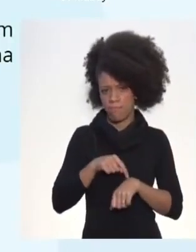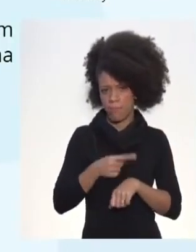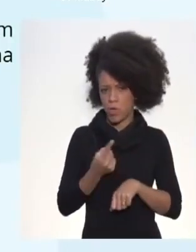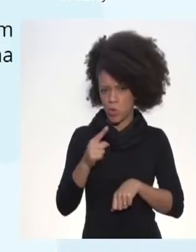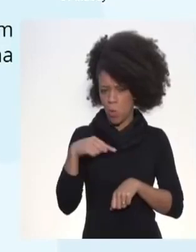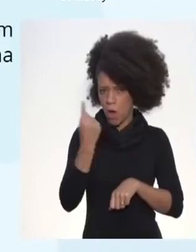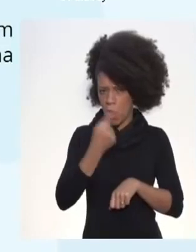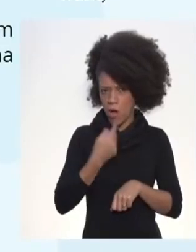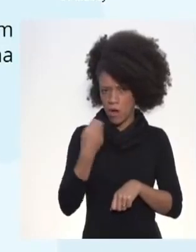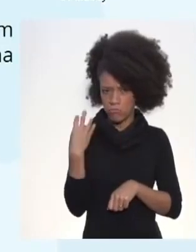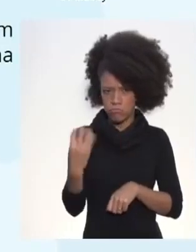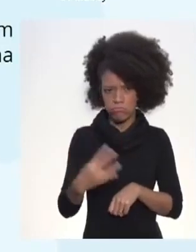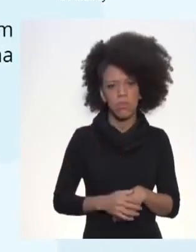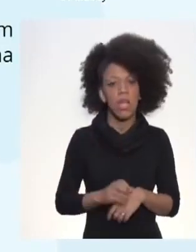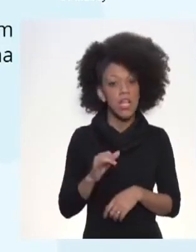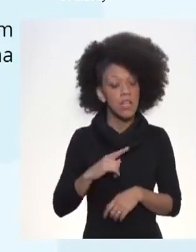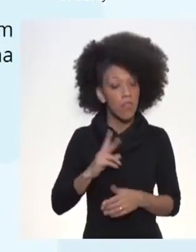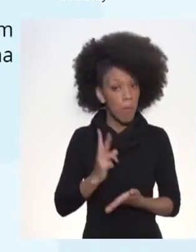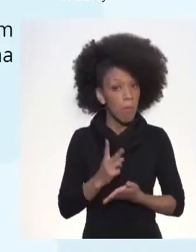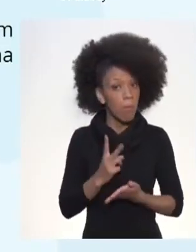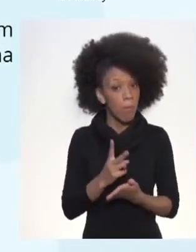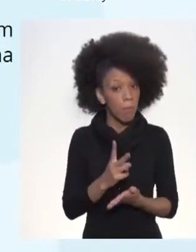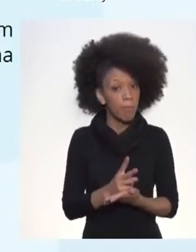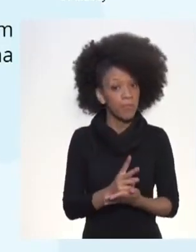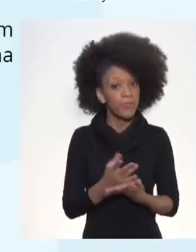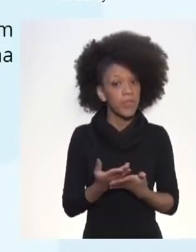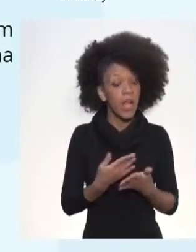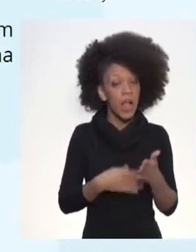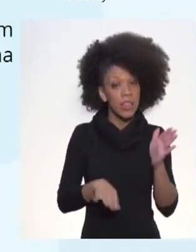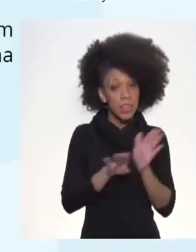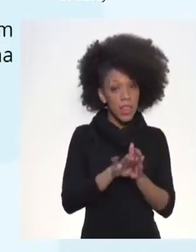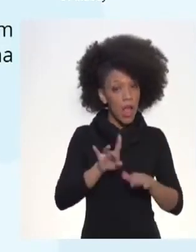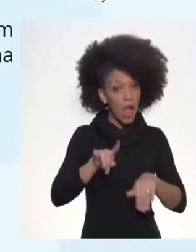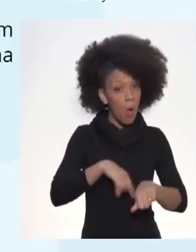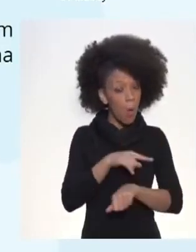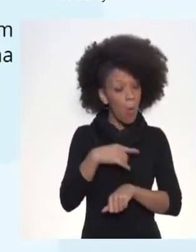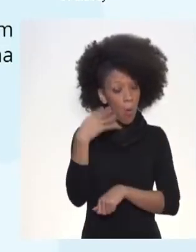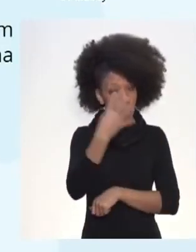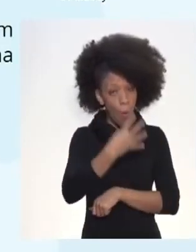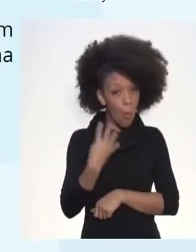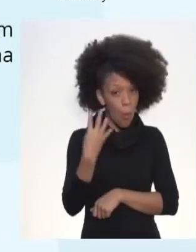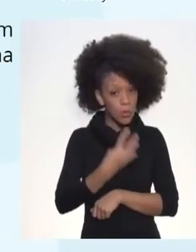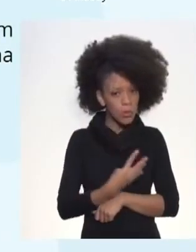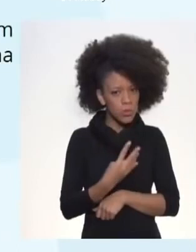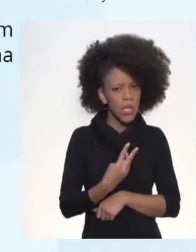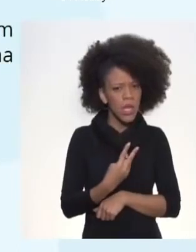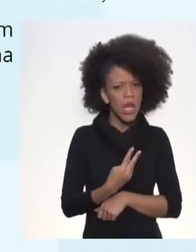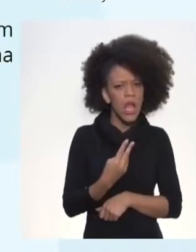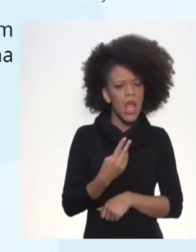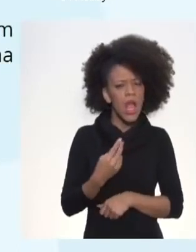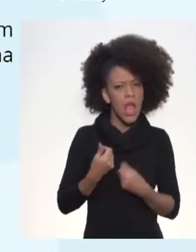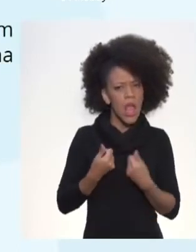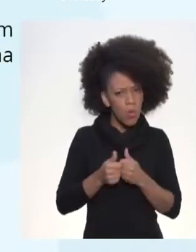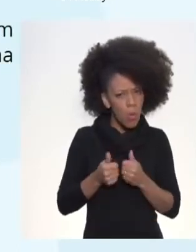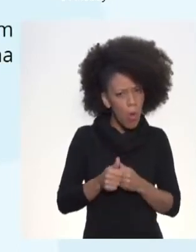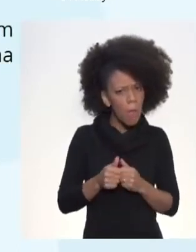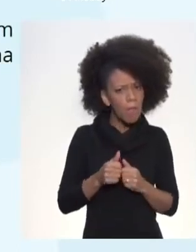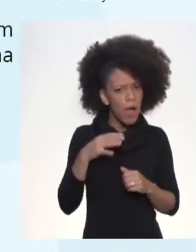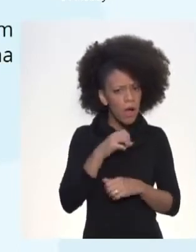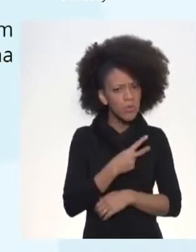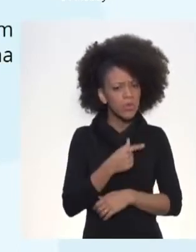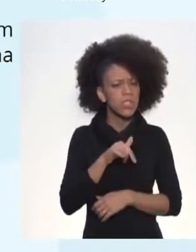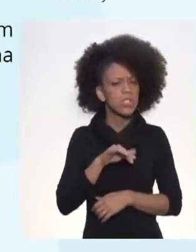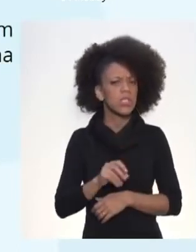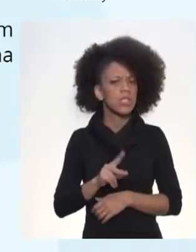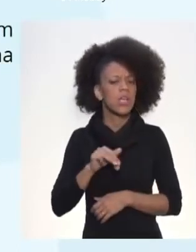de viagem. Se mantiver a mesma velocidade, após 4 horas, ele terá percorrido 270 km? Sim ou não? E